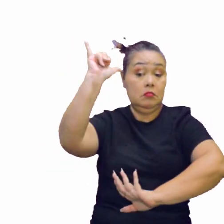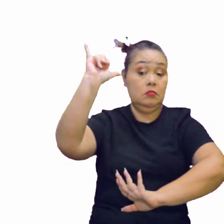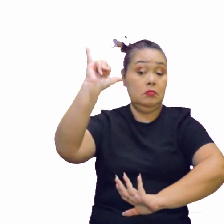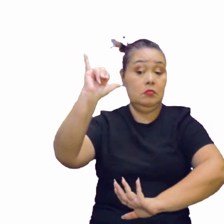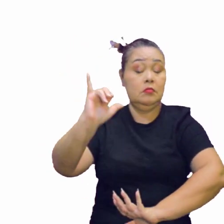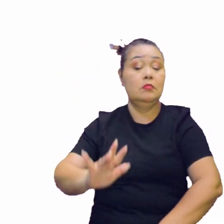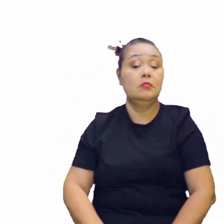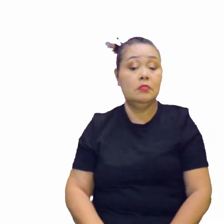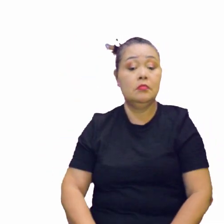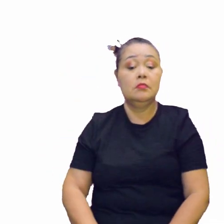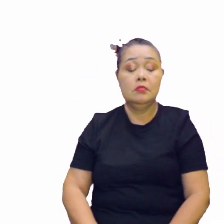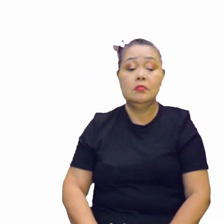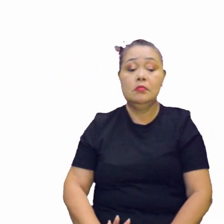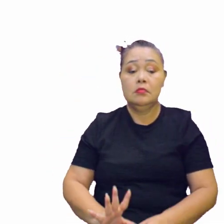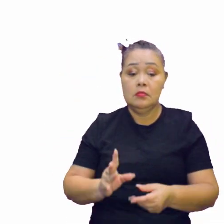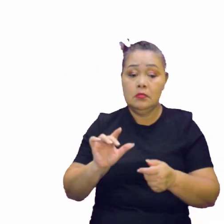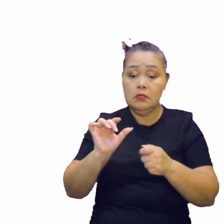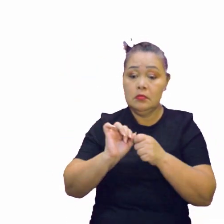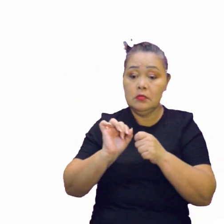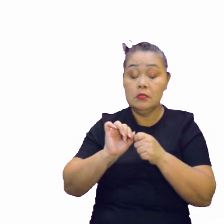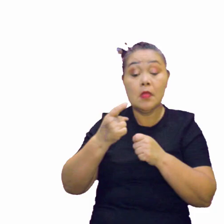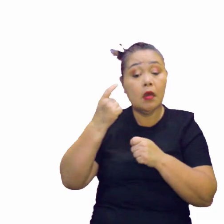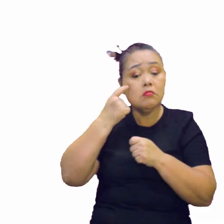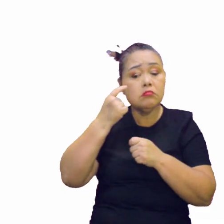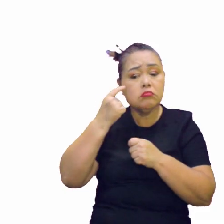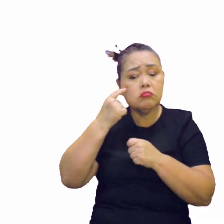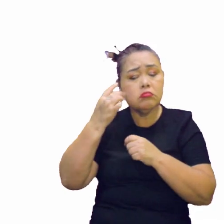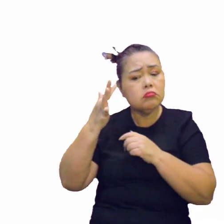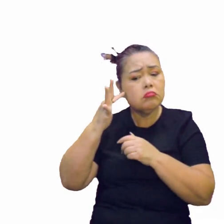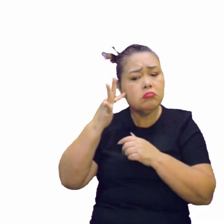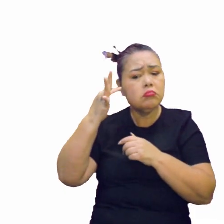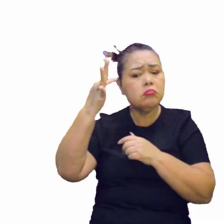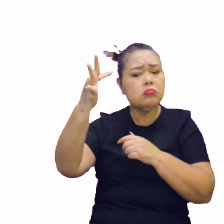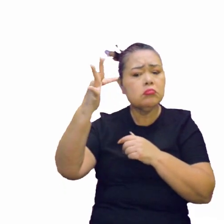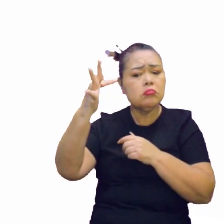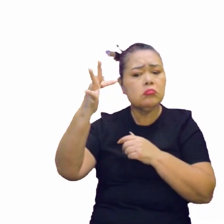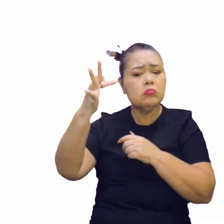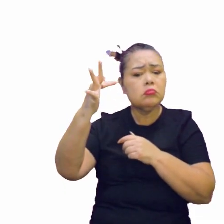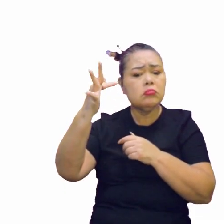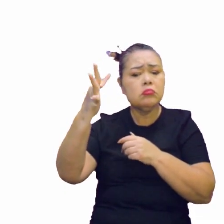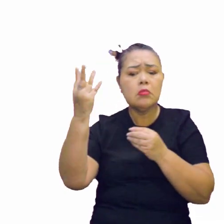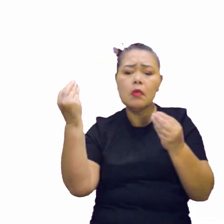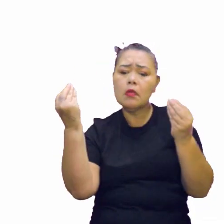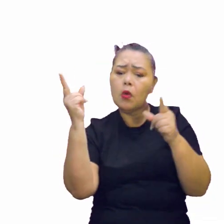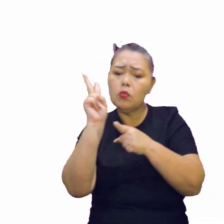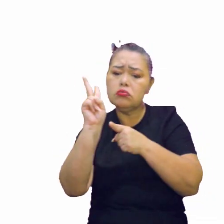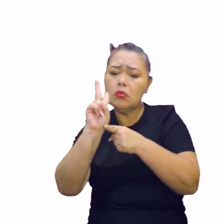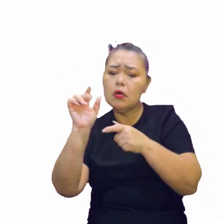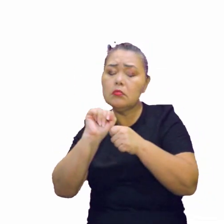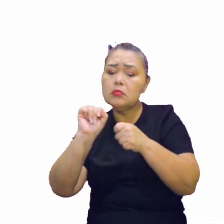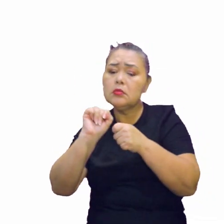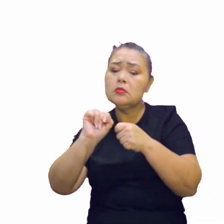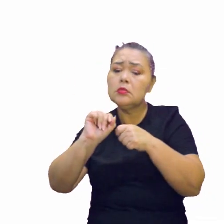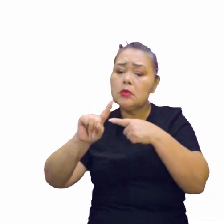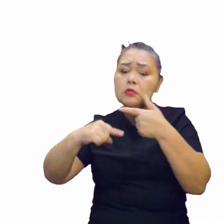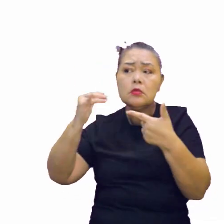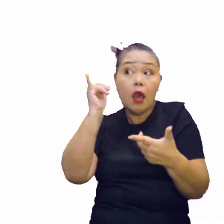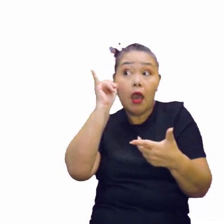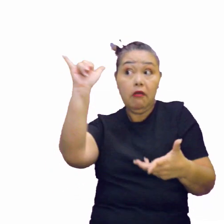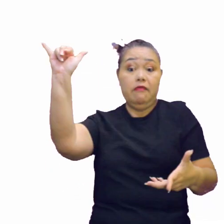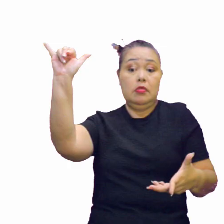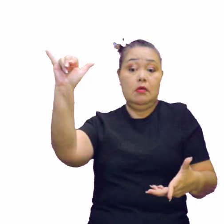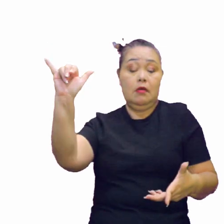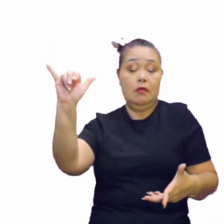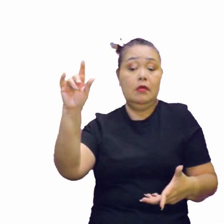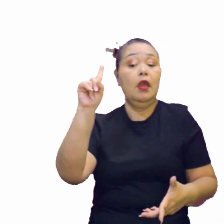Tratamentos culturais previstos são os tratos culturais preventivos. Isso